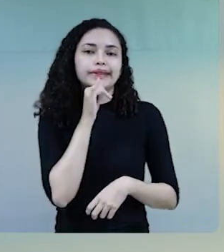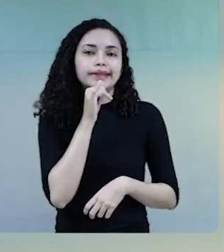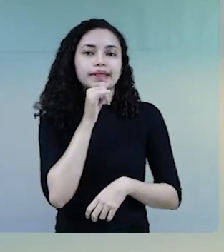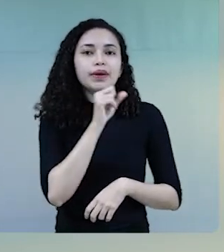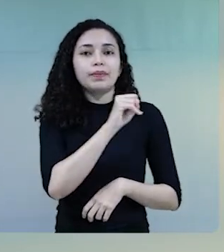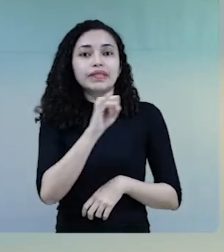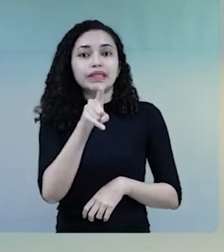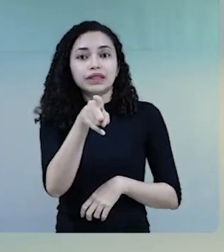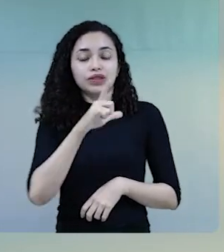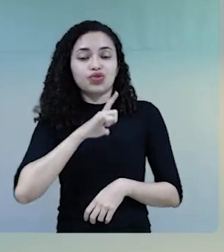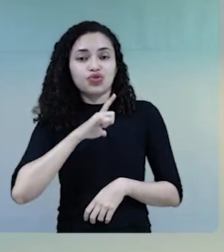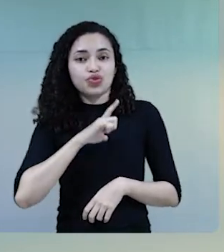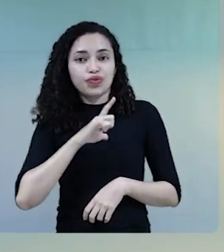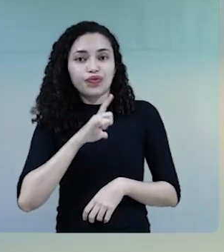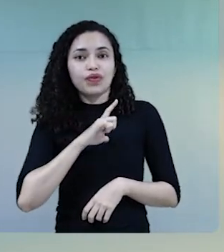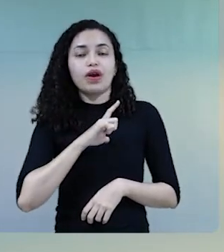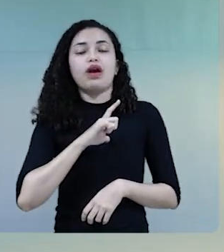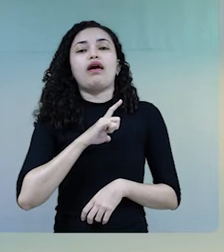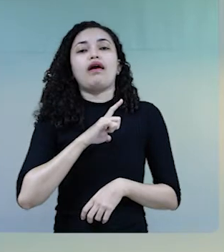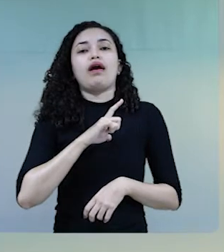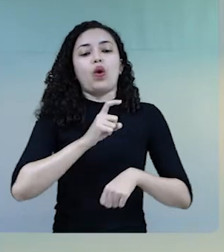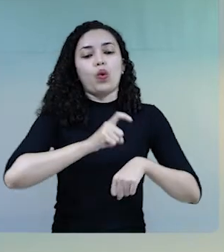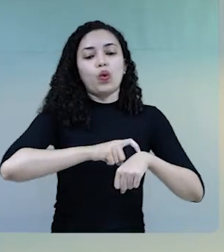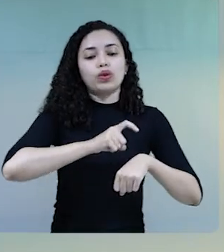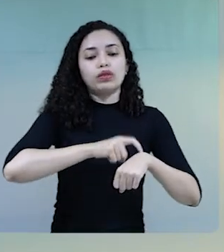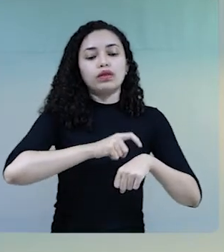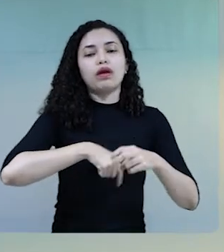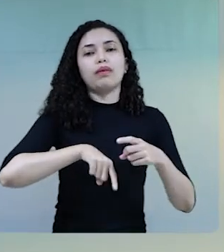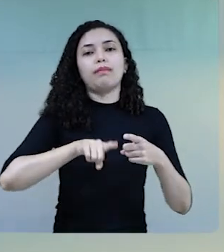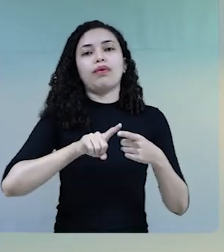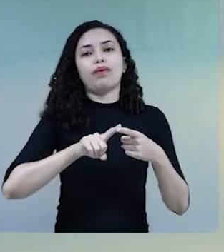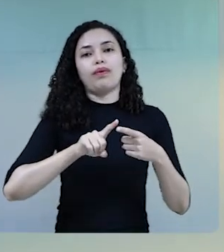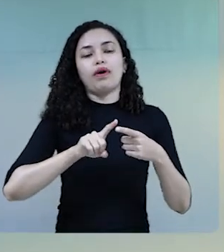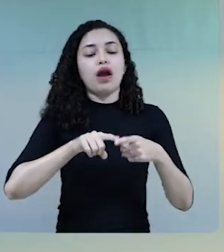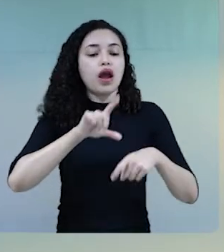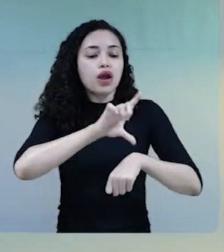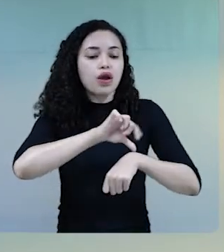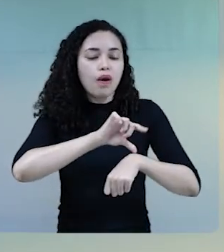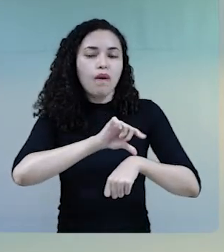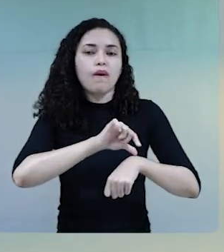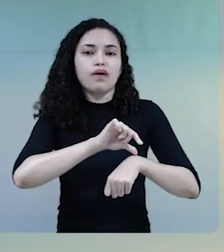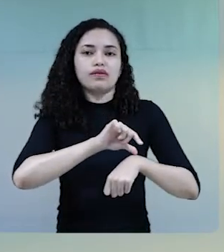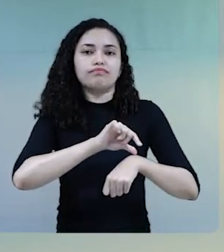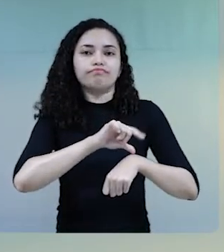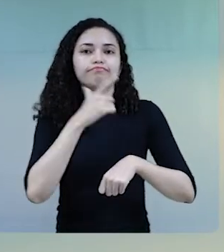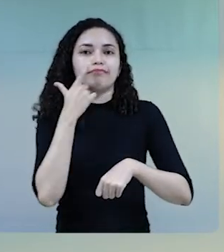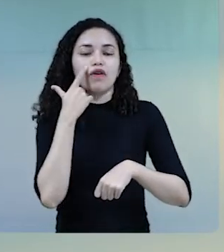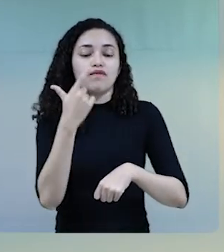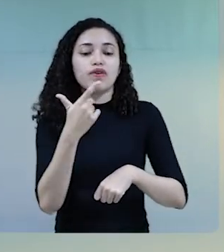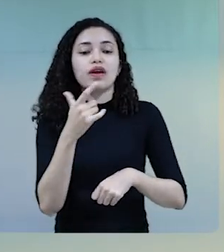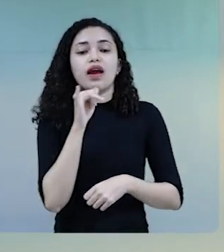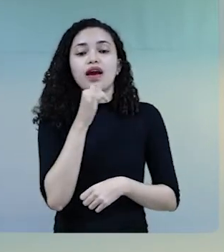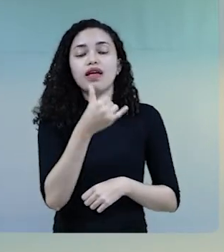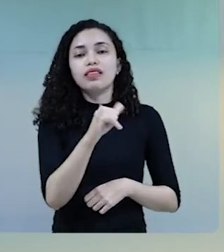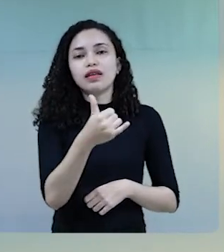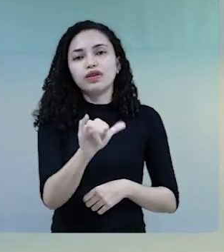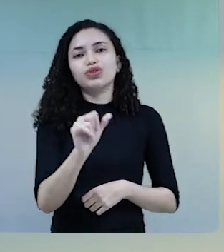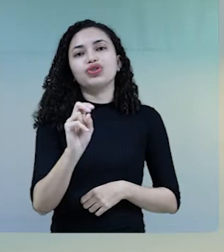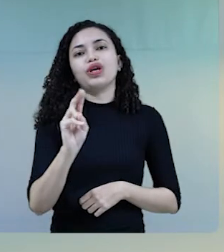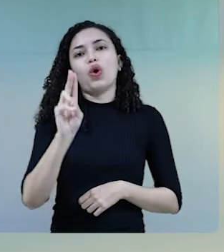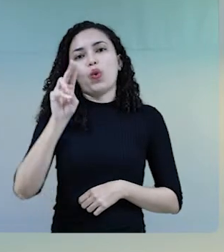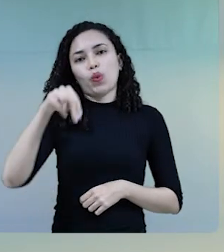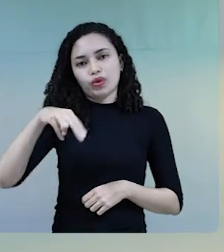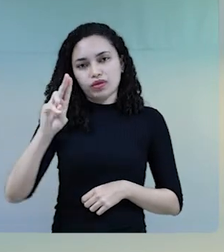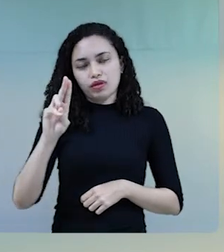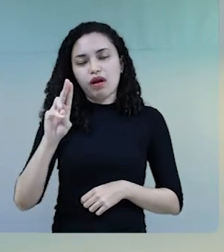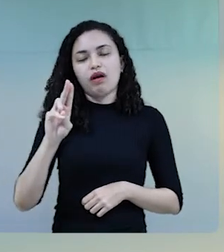justamente a potência em quilowatt e o tempo em hora, você vai ter a sua potência, a sua energia, na verdade. A sua energia naquela unidade clássica, que